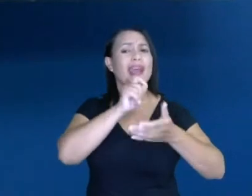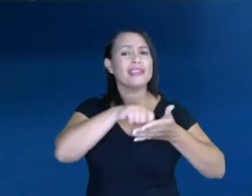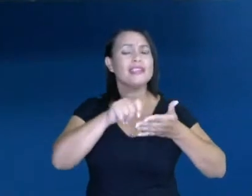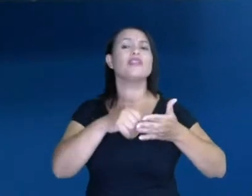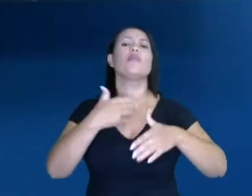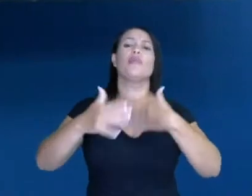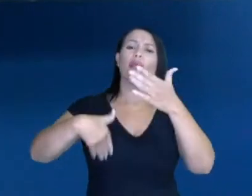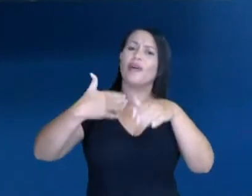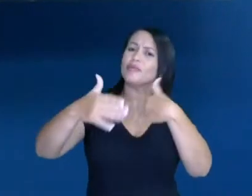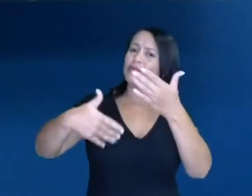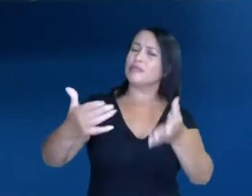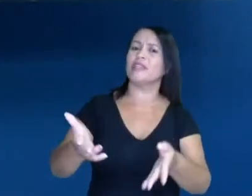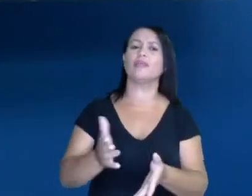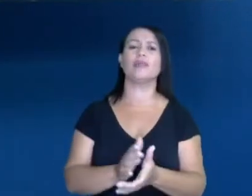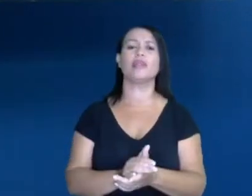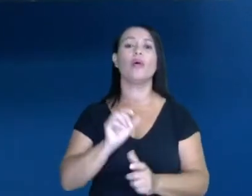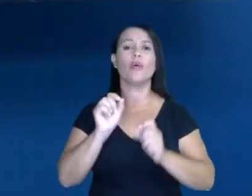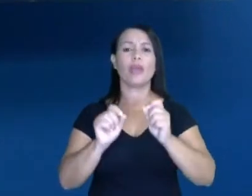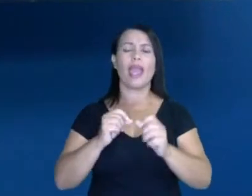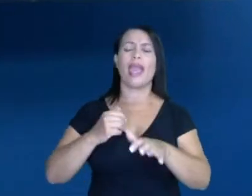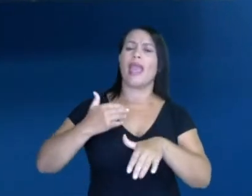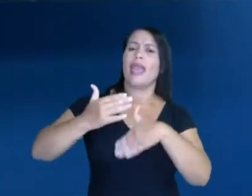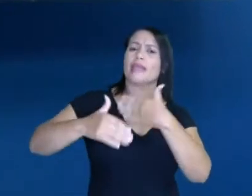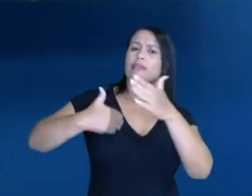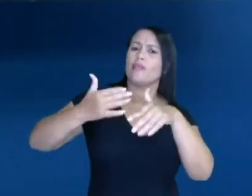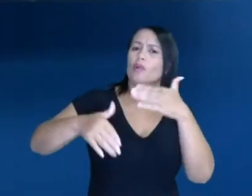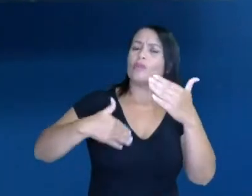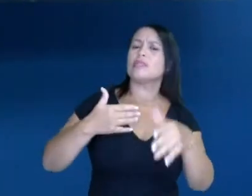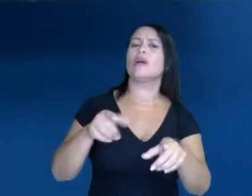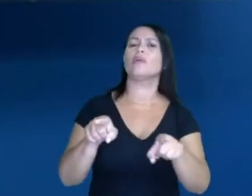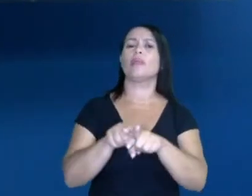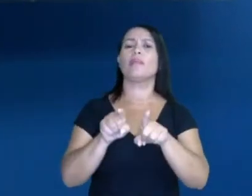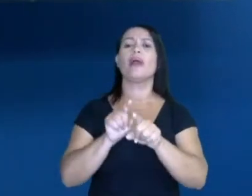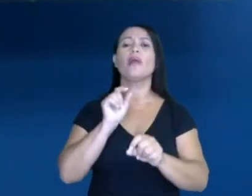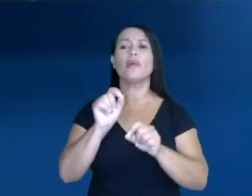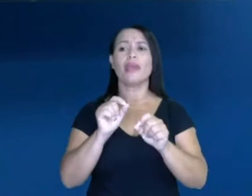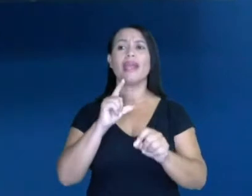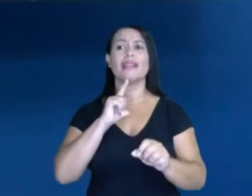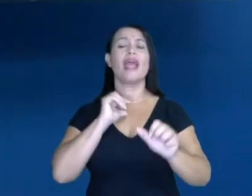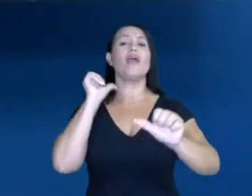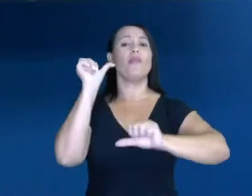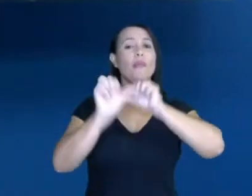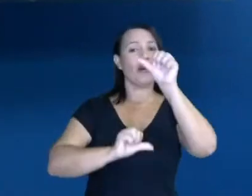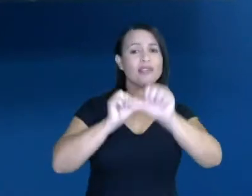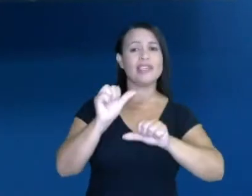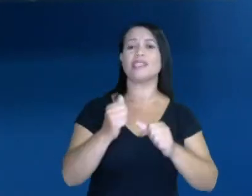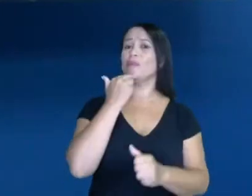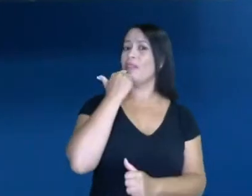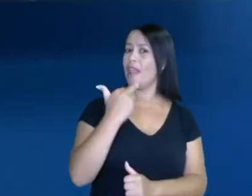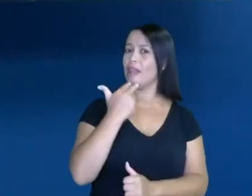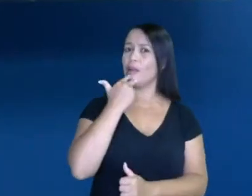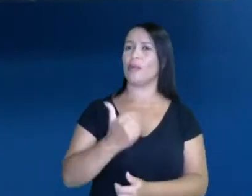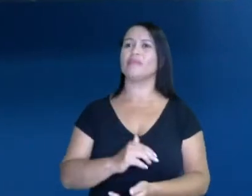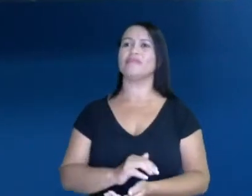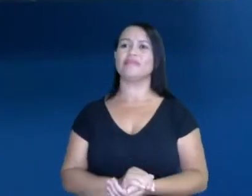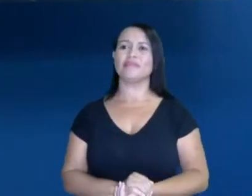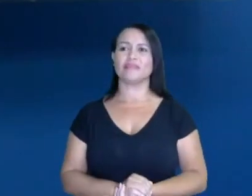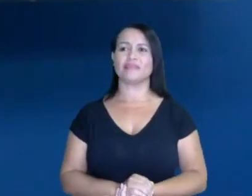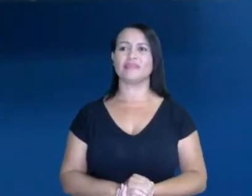do tempo. Então, essa evolução no tempo também causa modificações na língua.